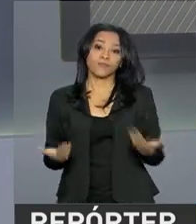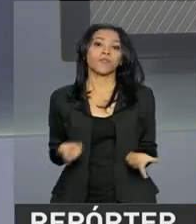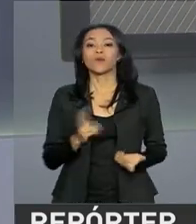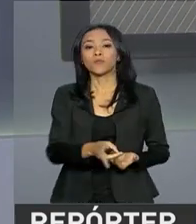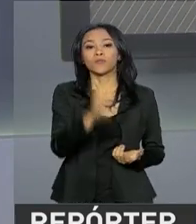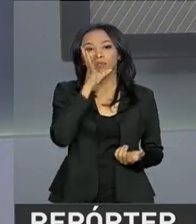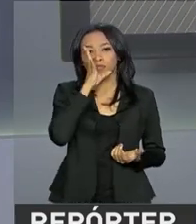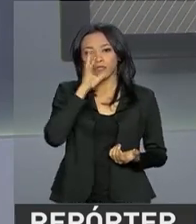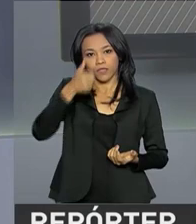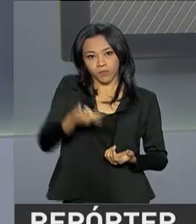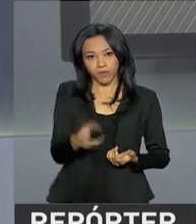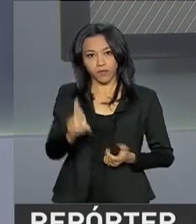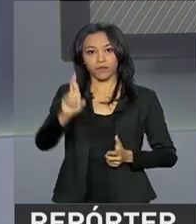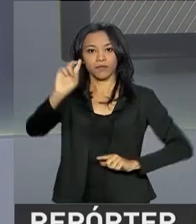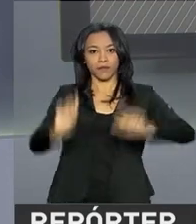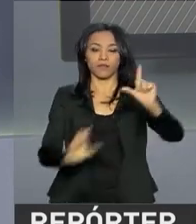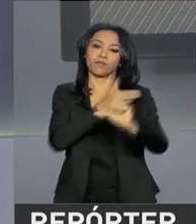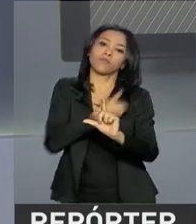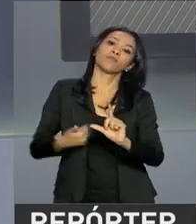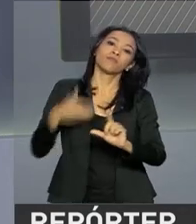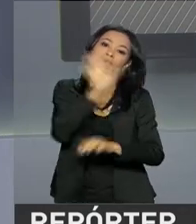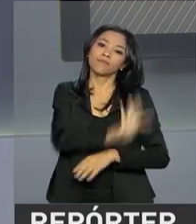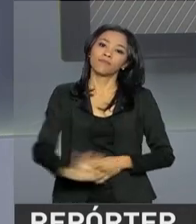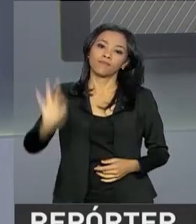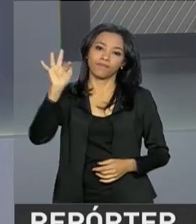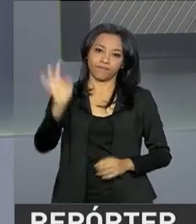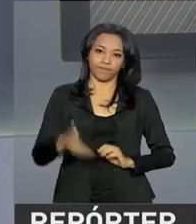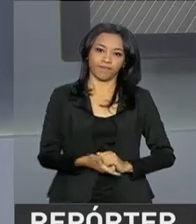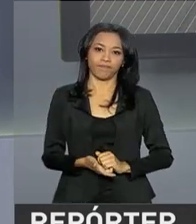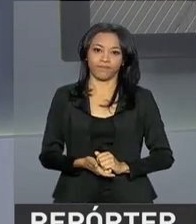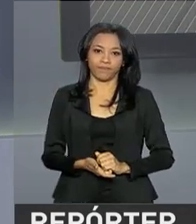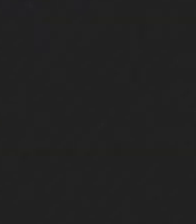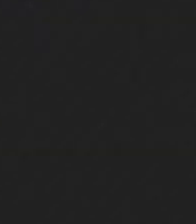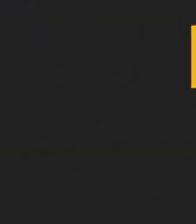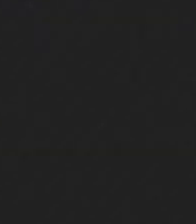continue com a gente aqui na nbr a tv do governo federal